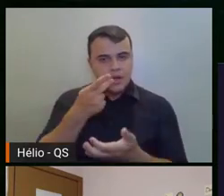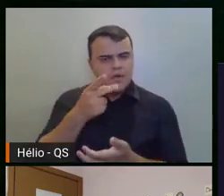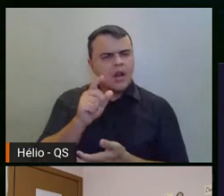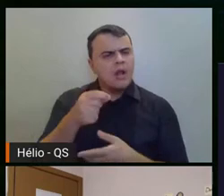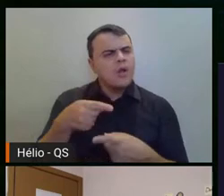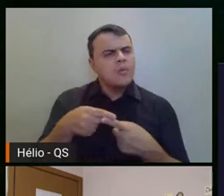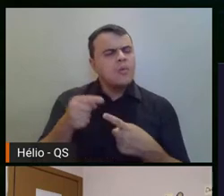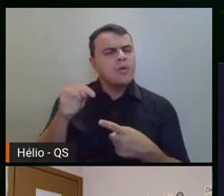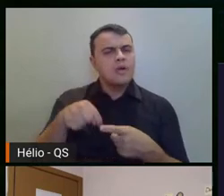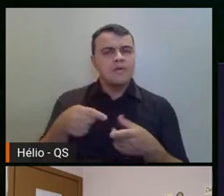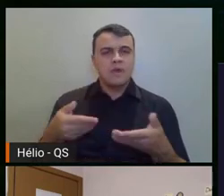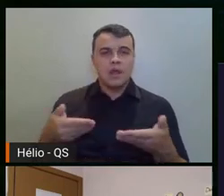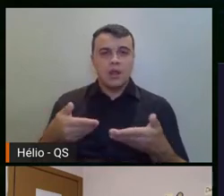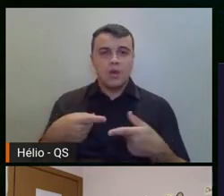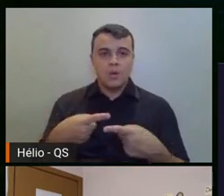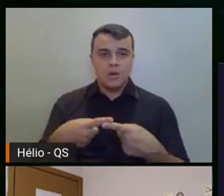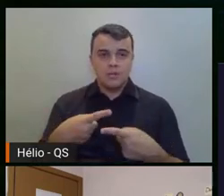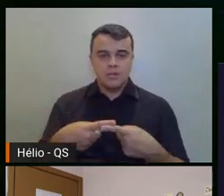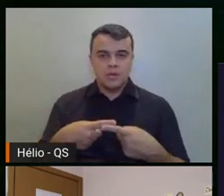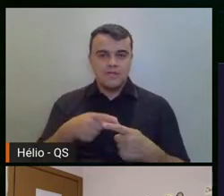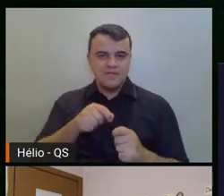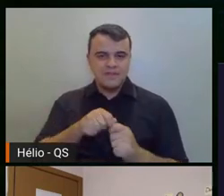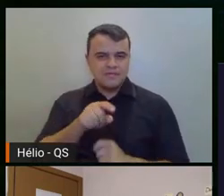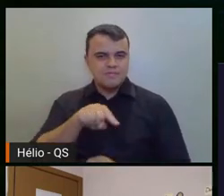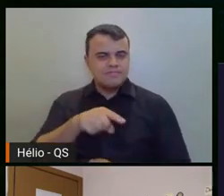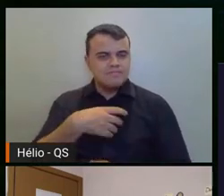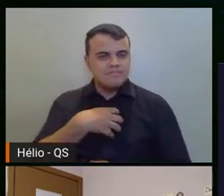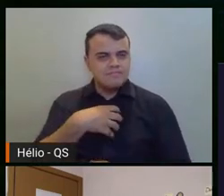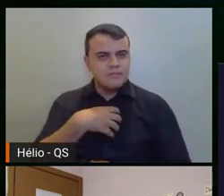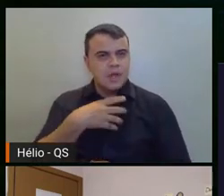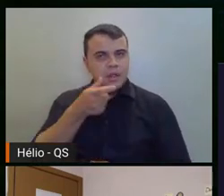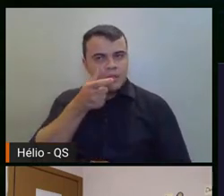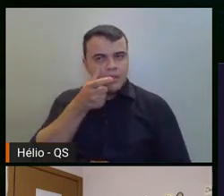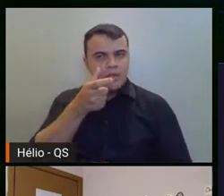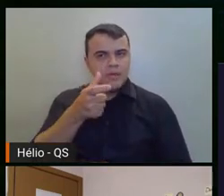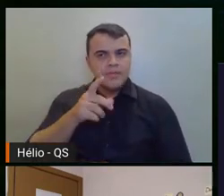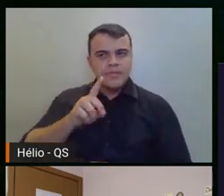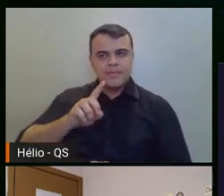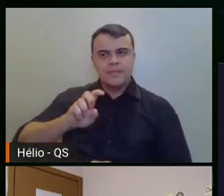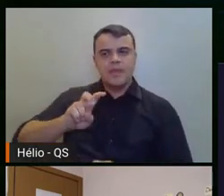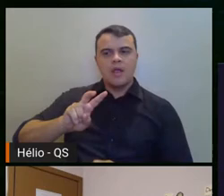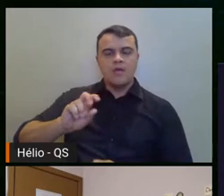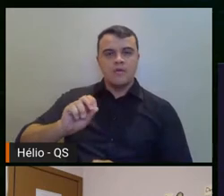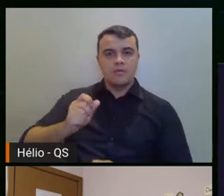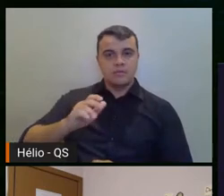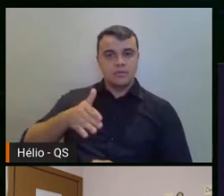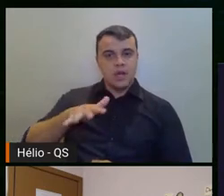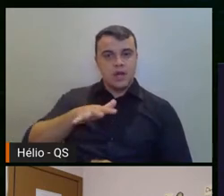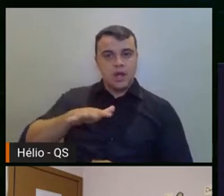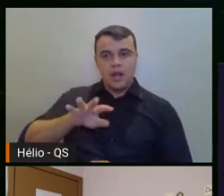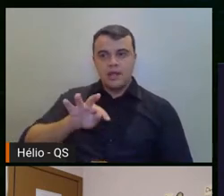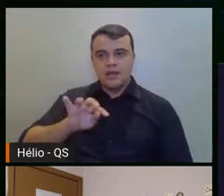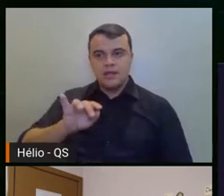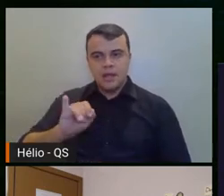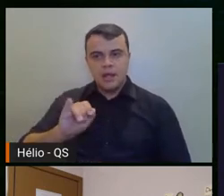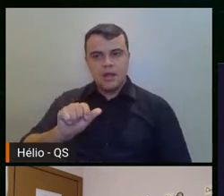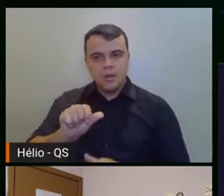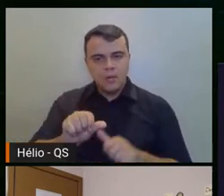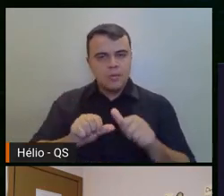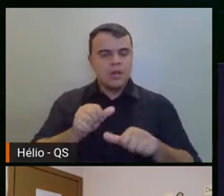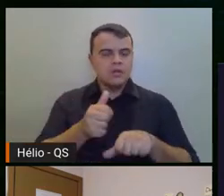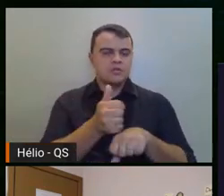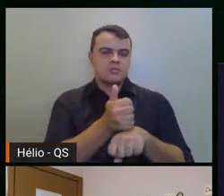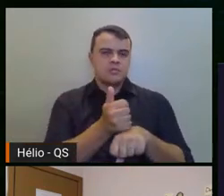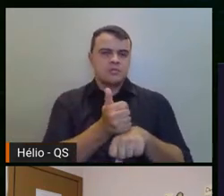te trouxe até aqui galera o que que fez você se interessar por devops você já tá na área de TI ou você tá em transição de carreira